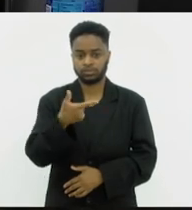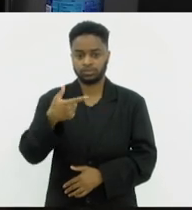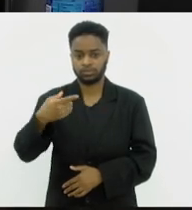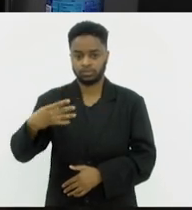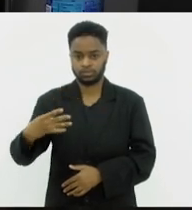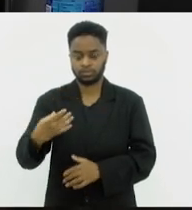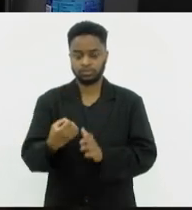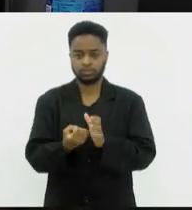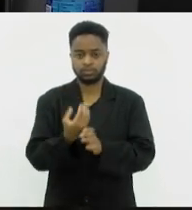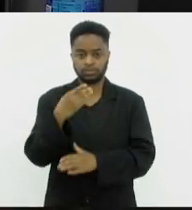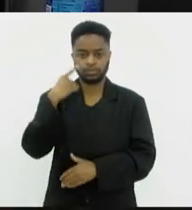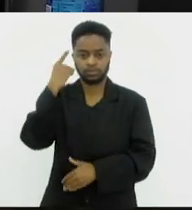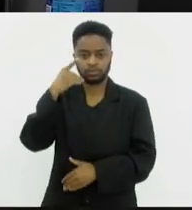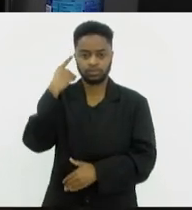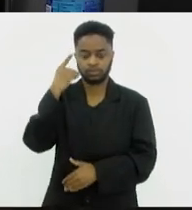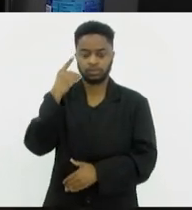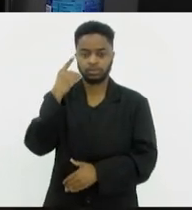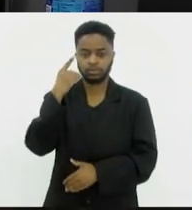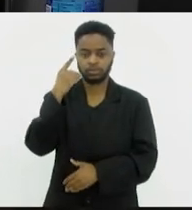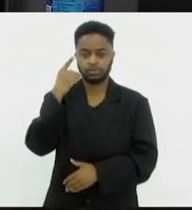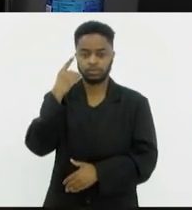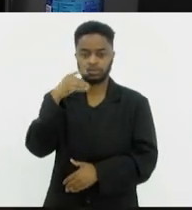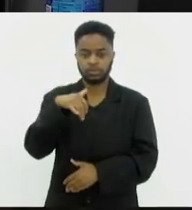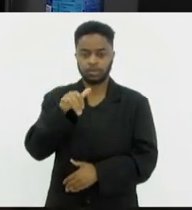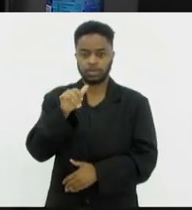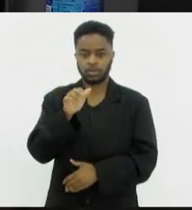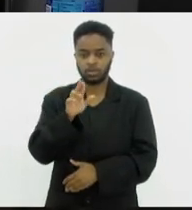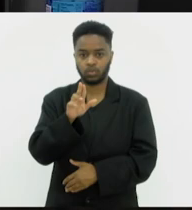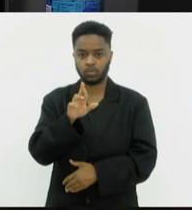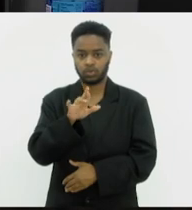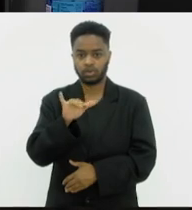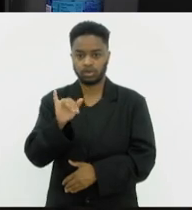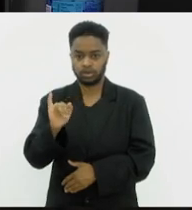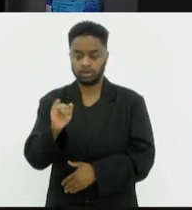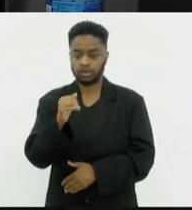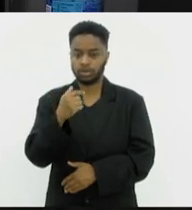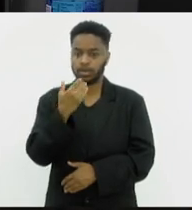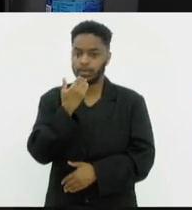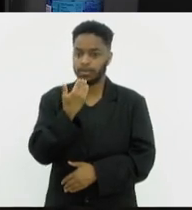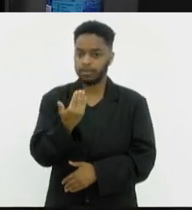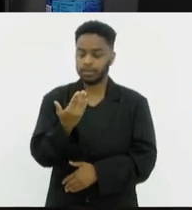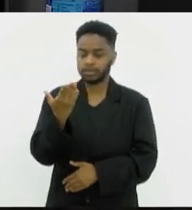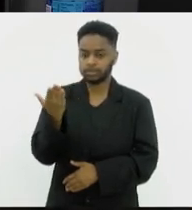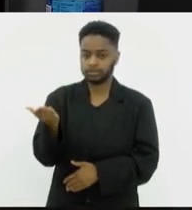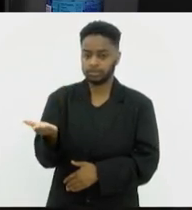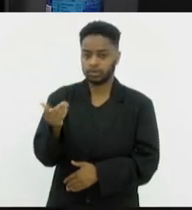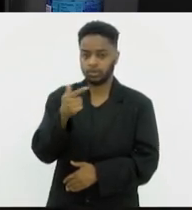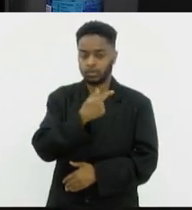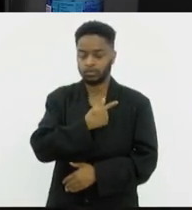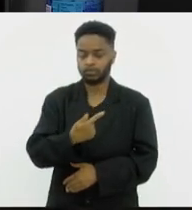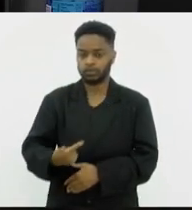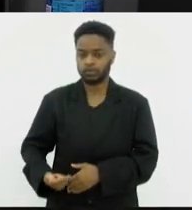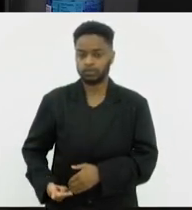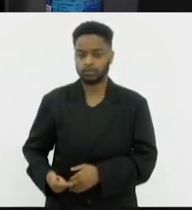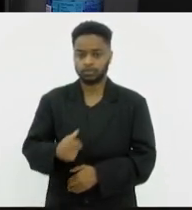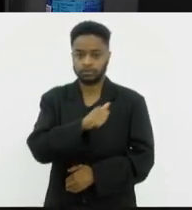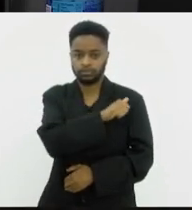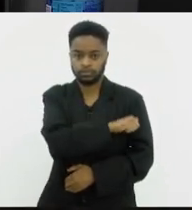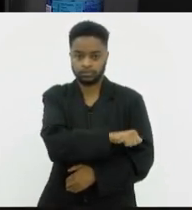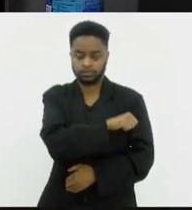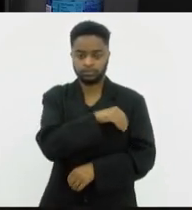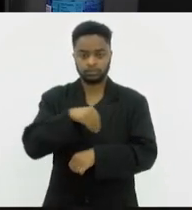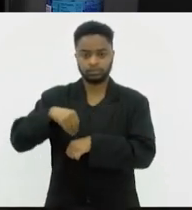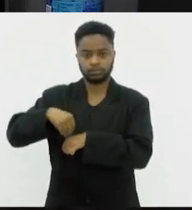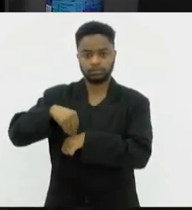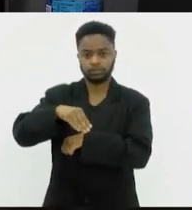266/2024, de autoria do deputado Yuri, que solicita ao excelentíssimo senhor governador do Estado do Rio de Janeiro o envio de